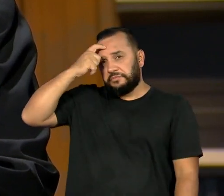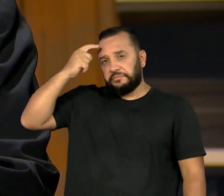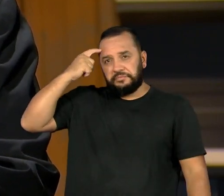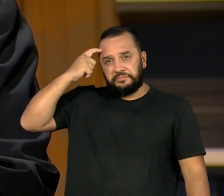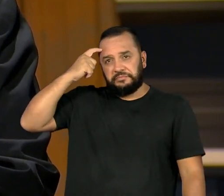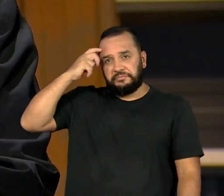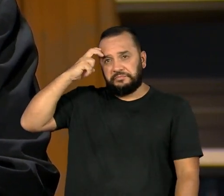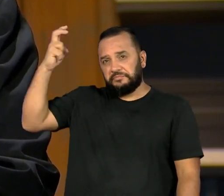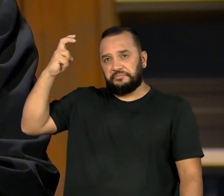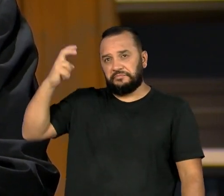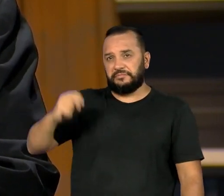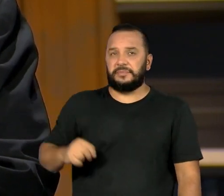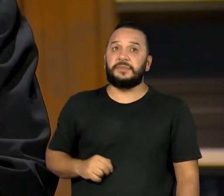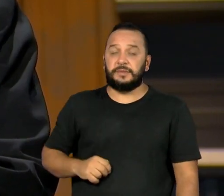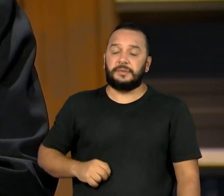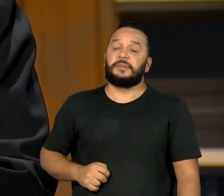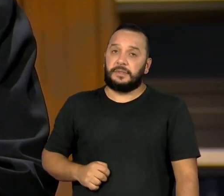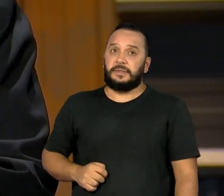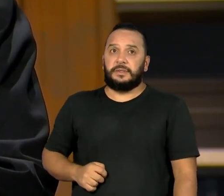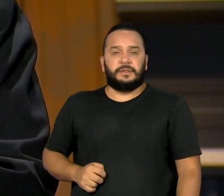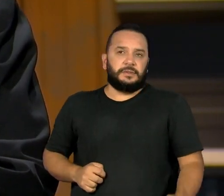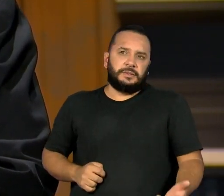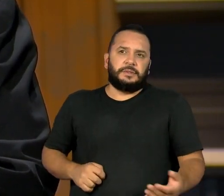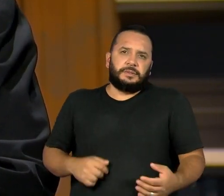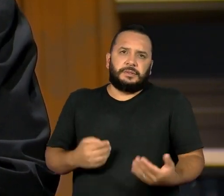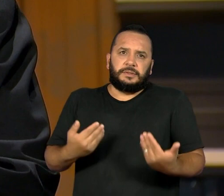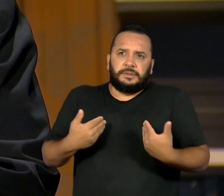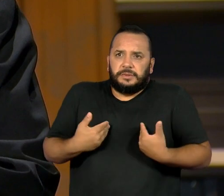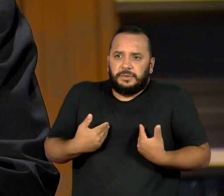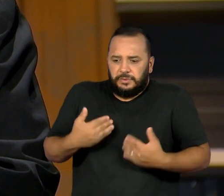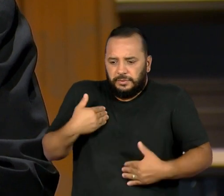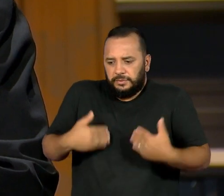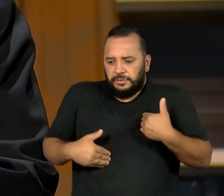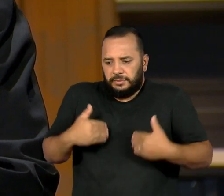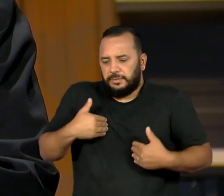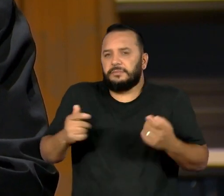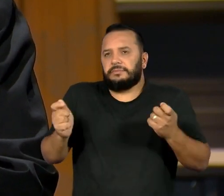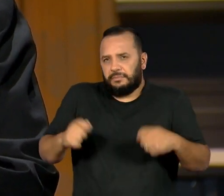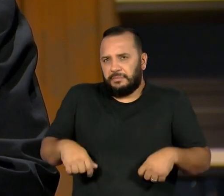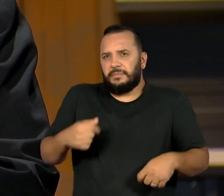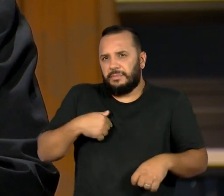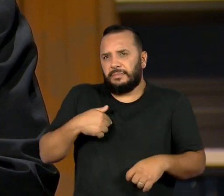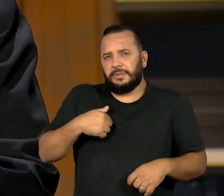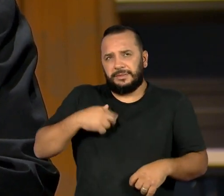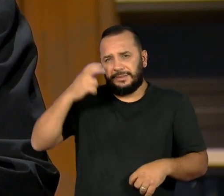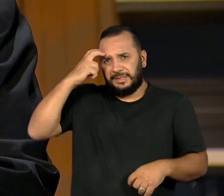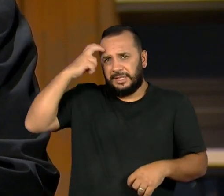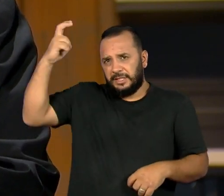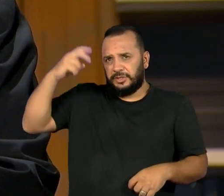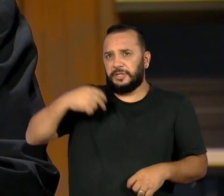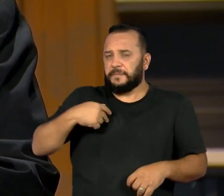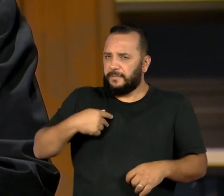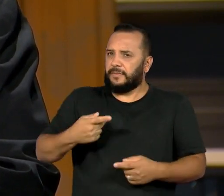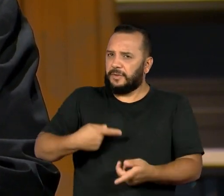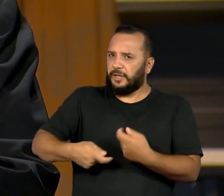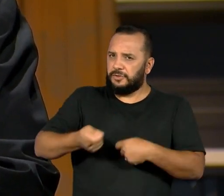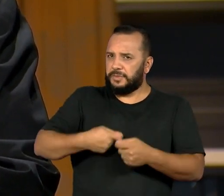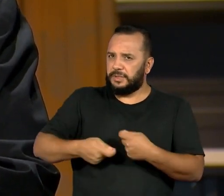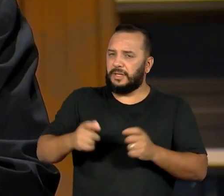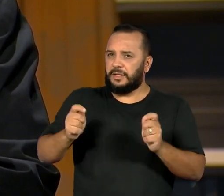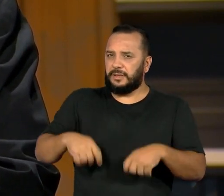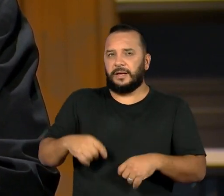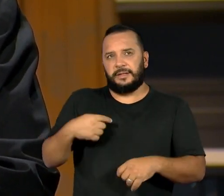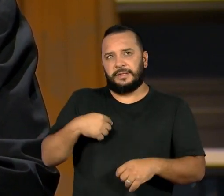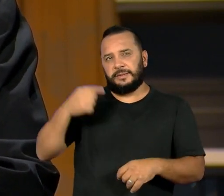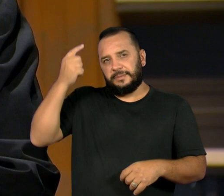Tá. Né? E eu não, seja qual fosse a minha condição física, eu ia dar conta se eu tivesse em condições, né, cognitivas, etc. Então, acho que foi